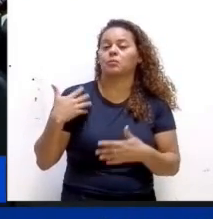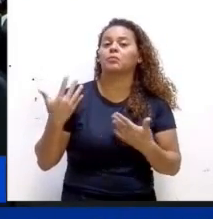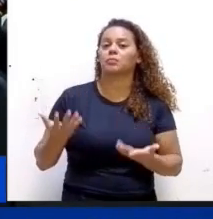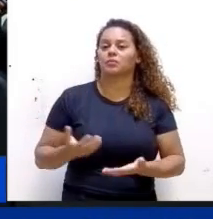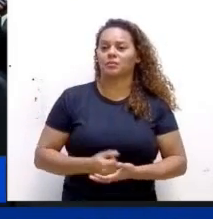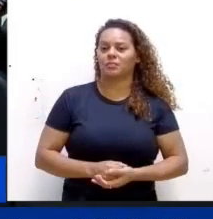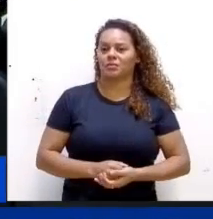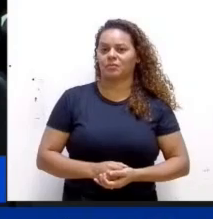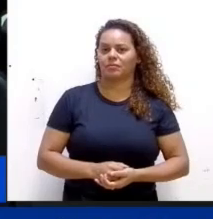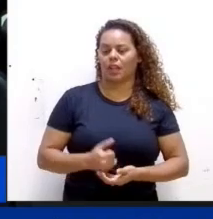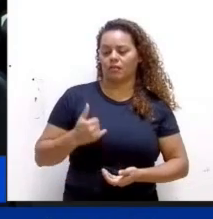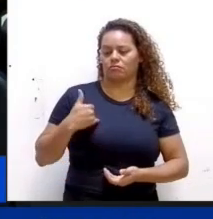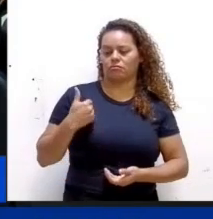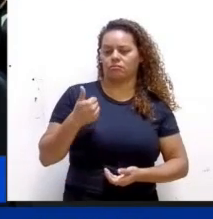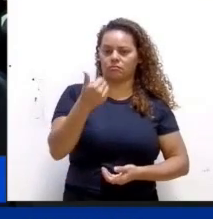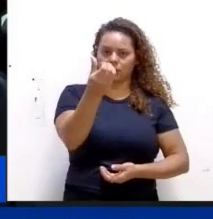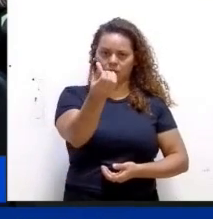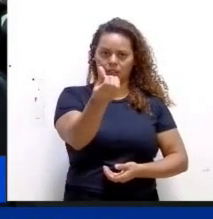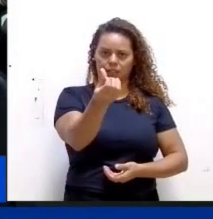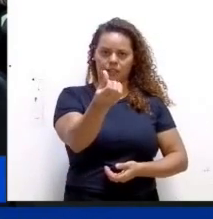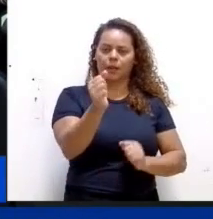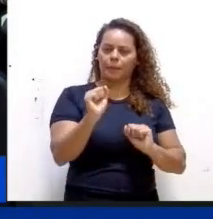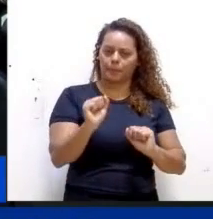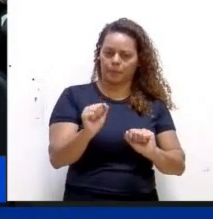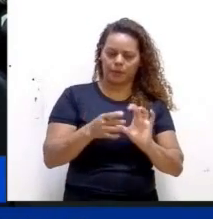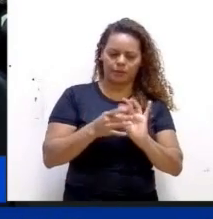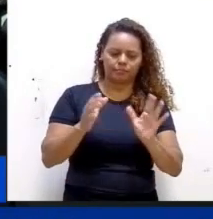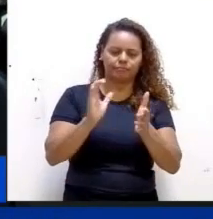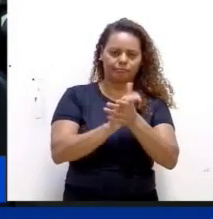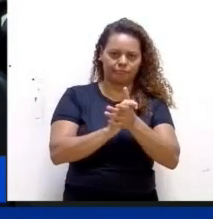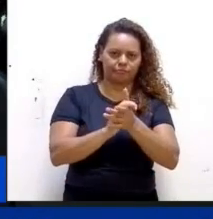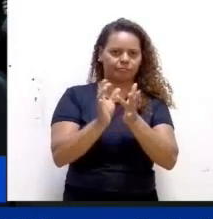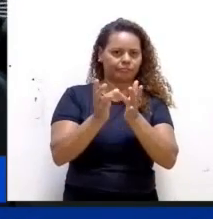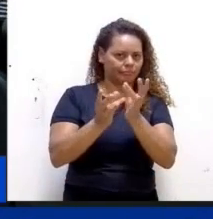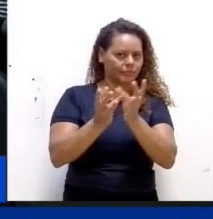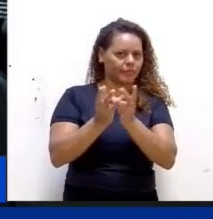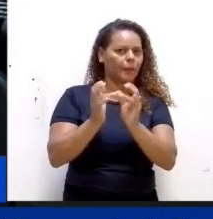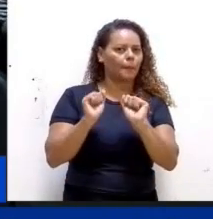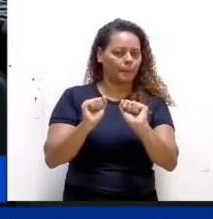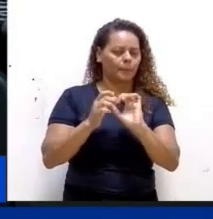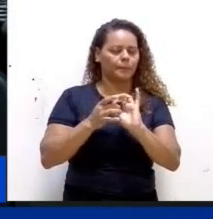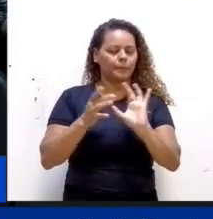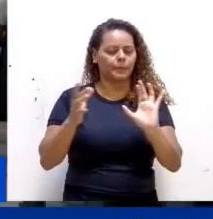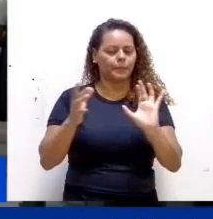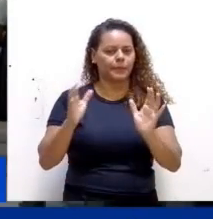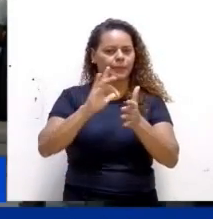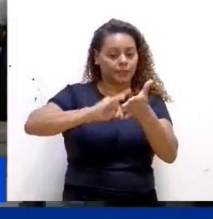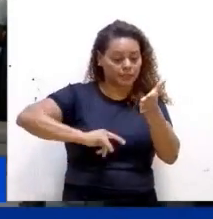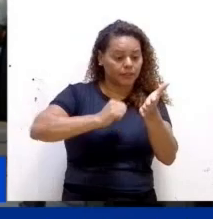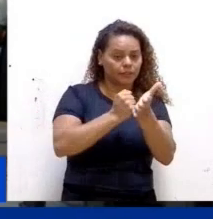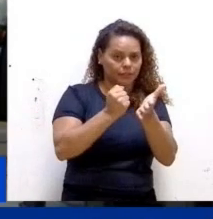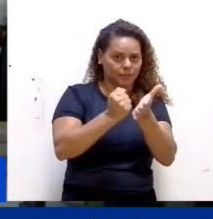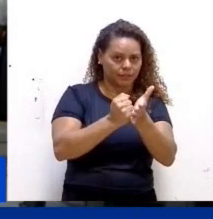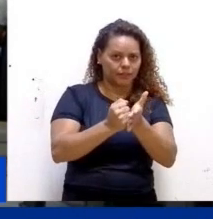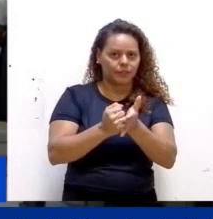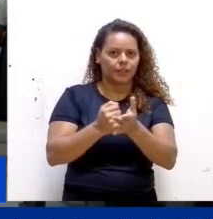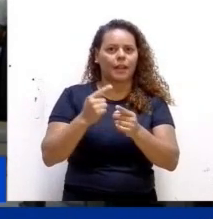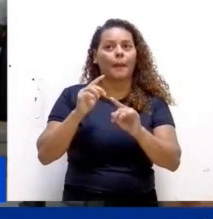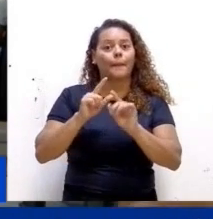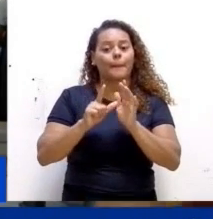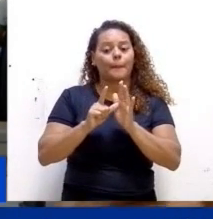auditório. Com 16 anos. É uma decisão que precisa ser muito bem pensada. Quando você vai se unir a uma